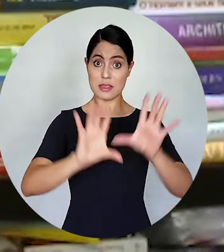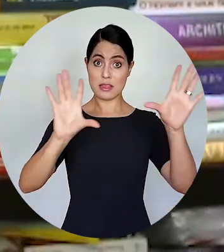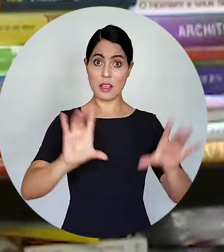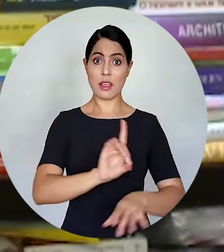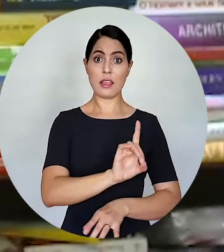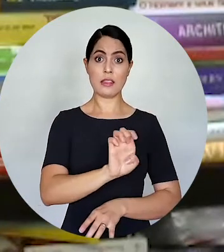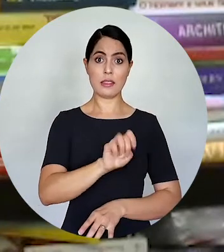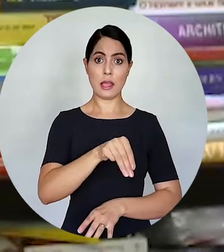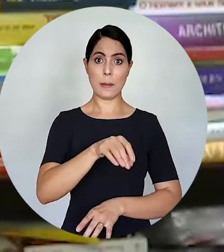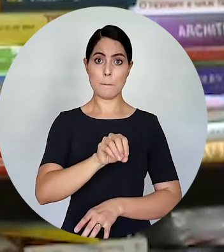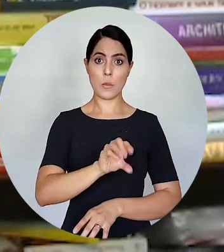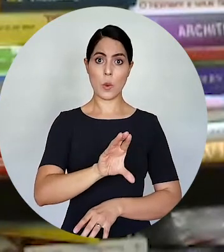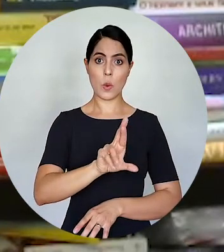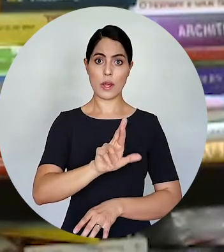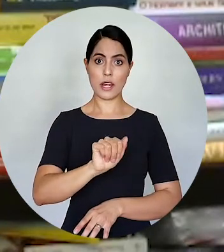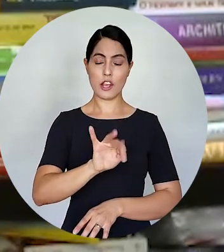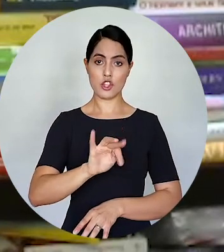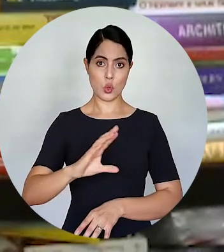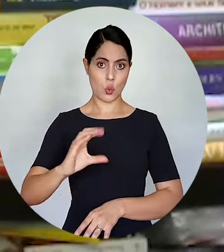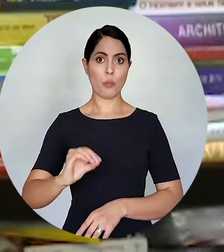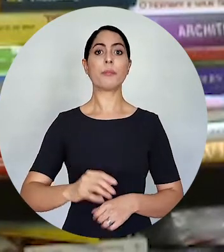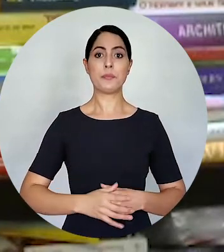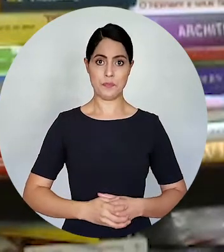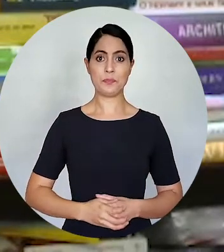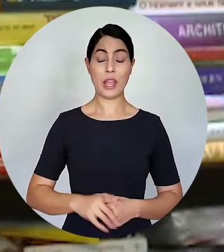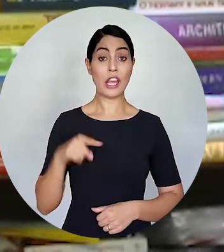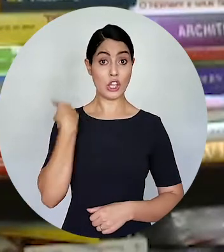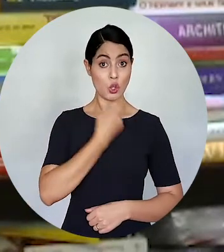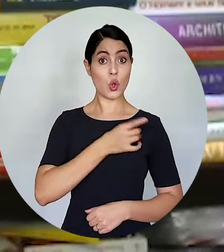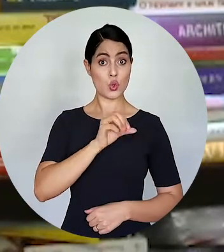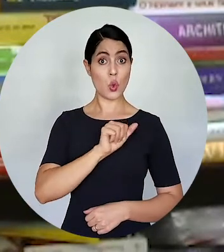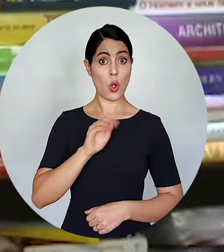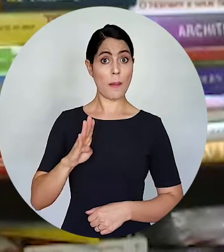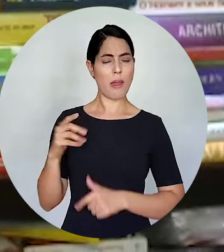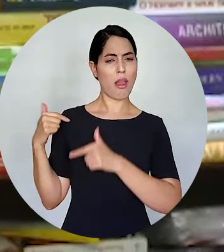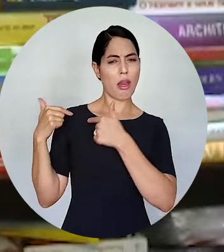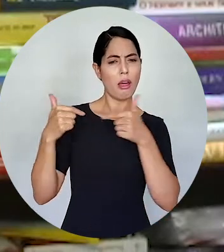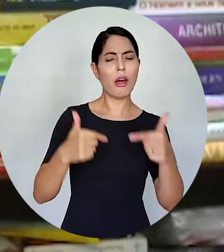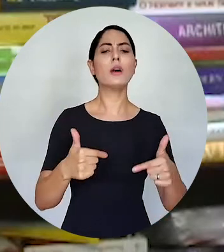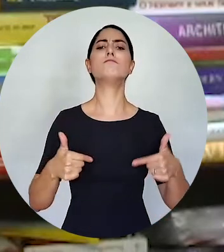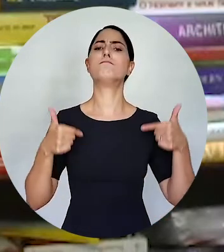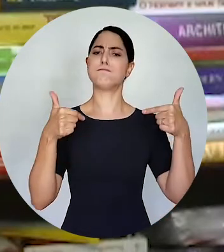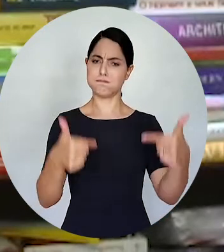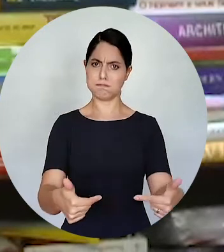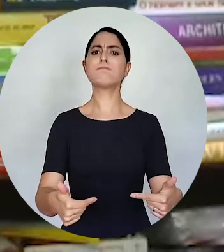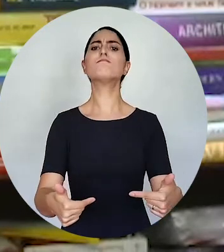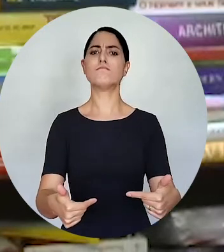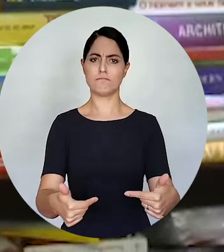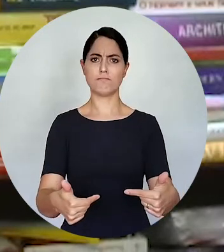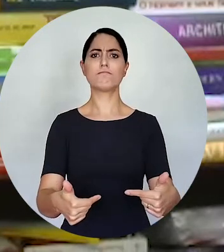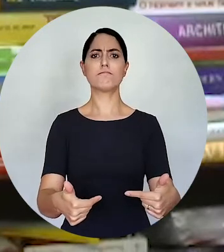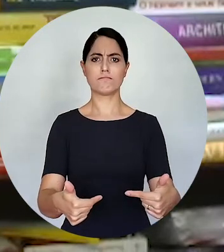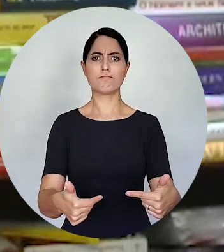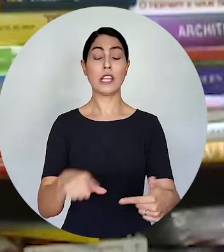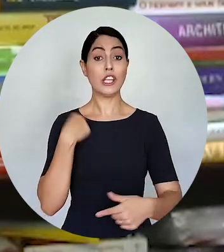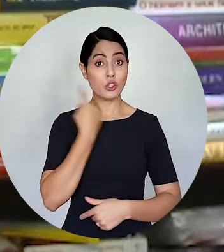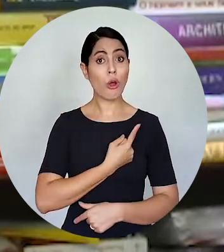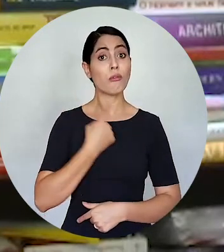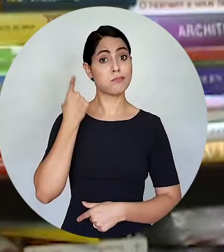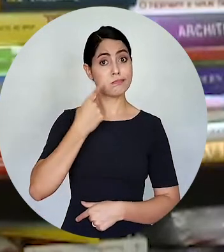quais, historicamente, a ordem tem lutado e pelos quais, historicamente, nós, advogados, temos